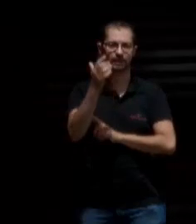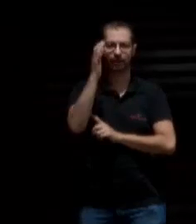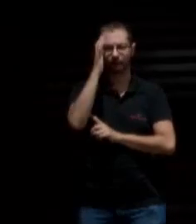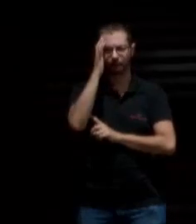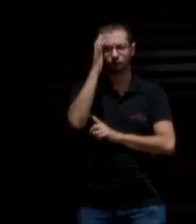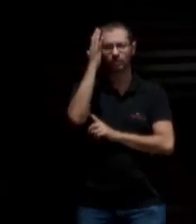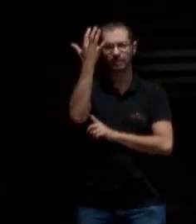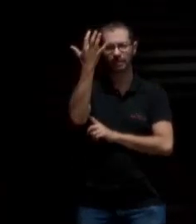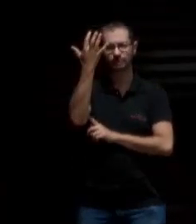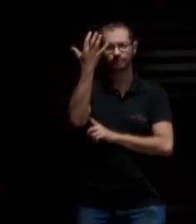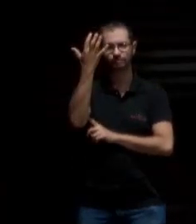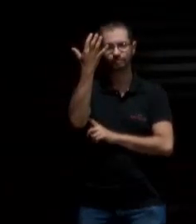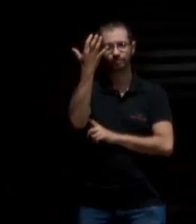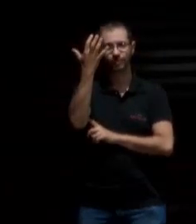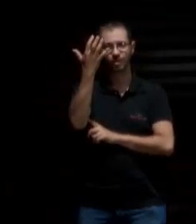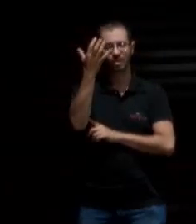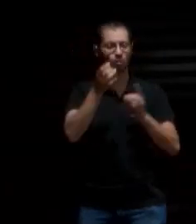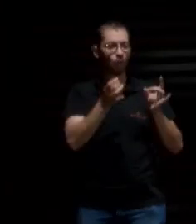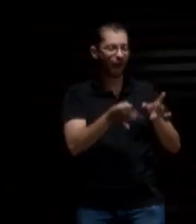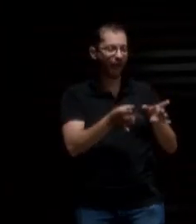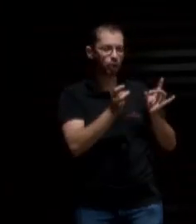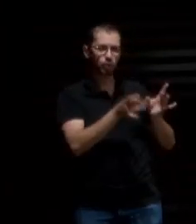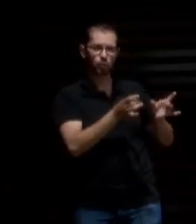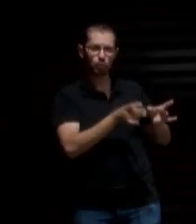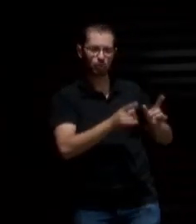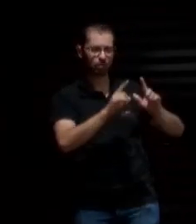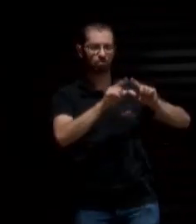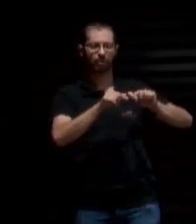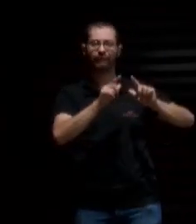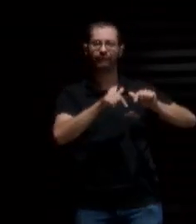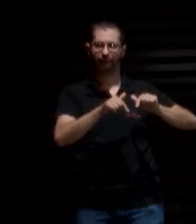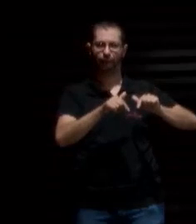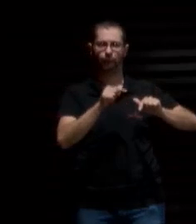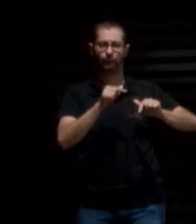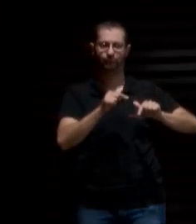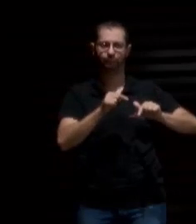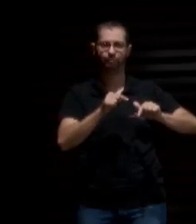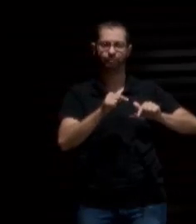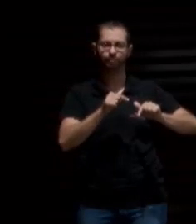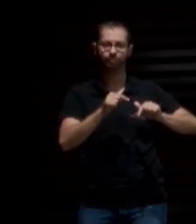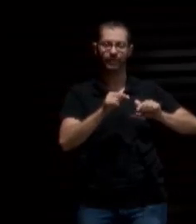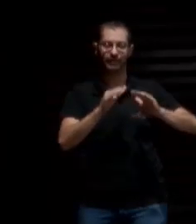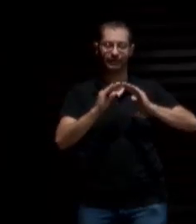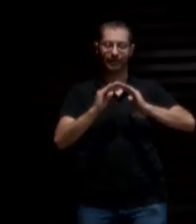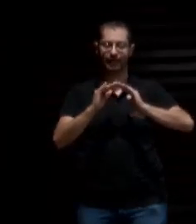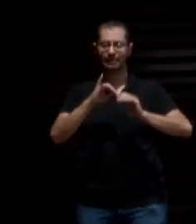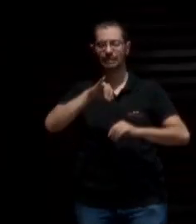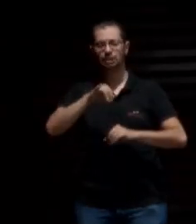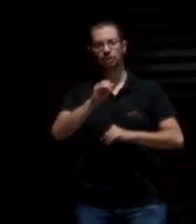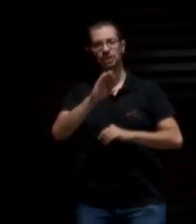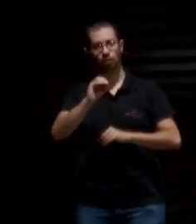que os restantes de Israel e os da casa de Jacó, que se